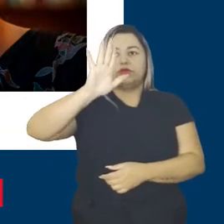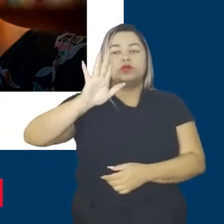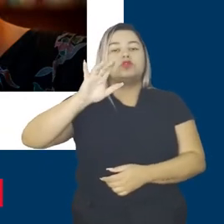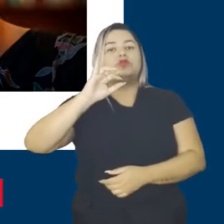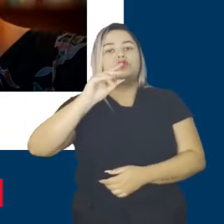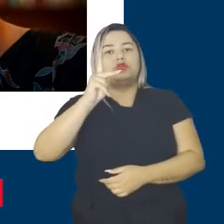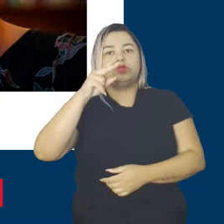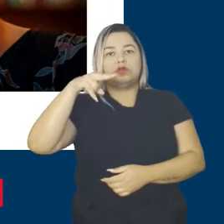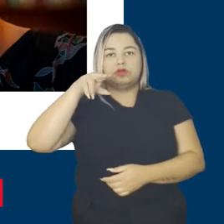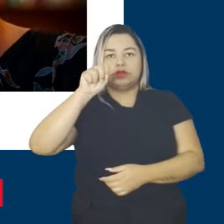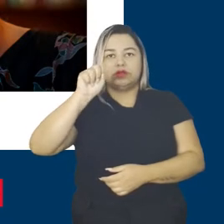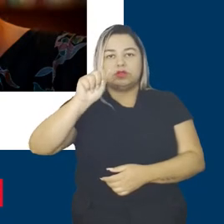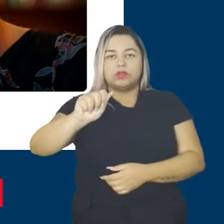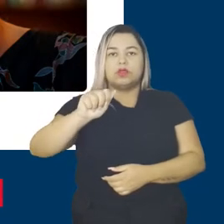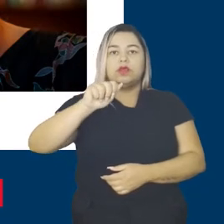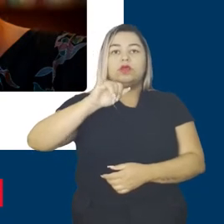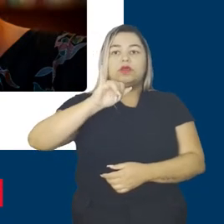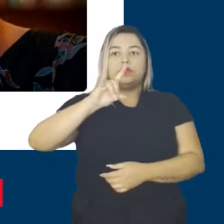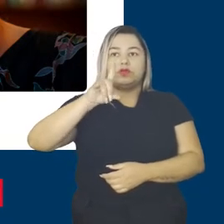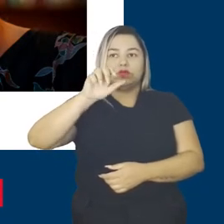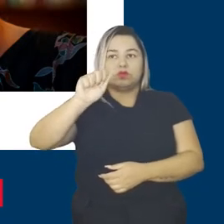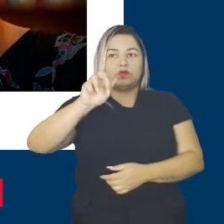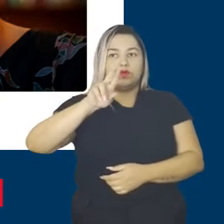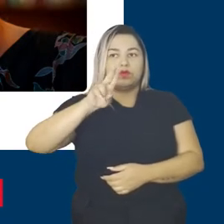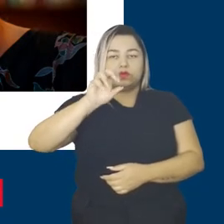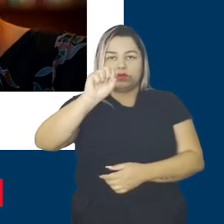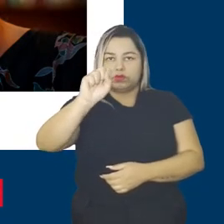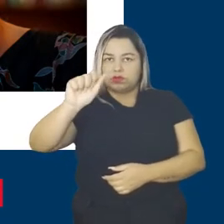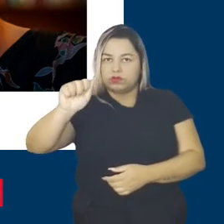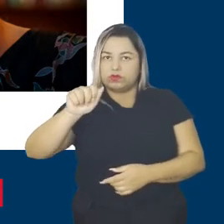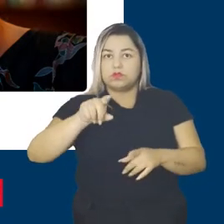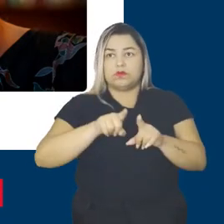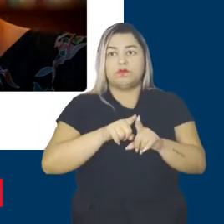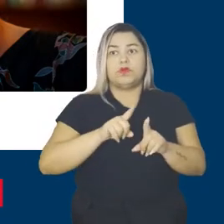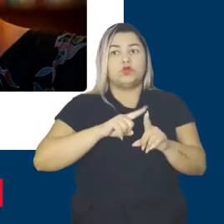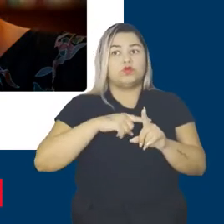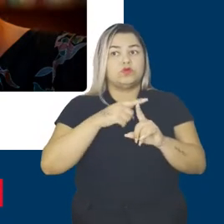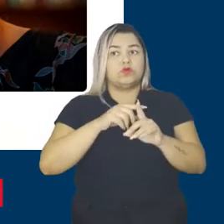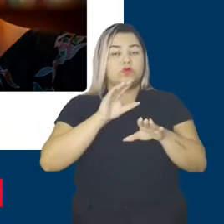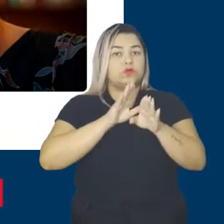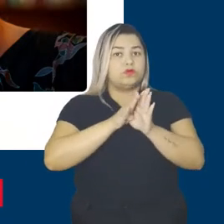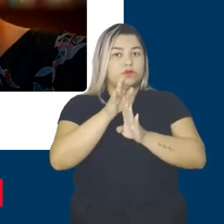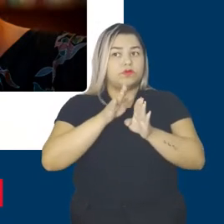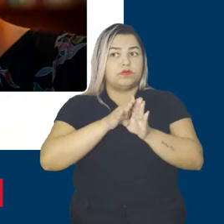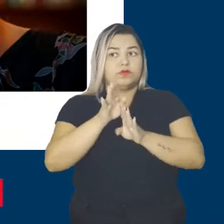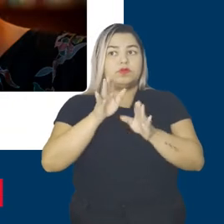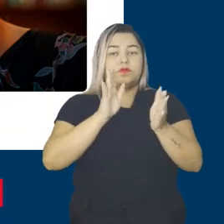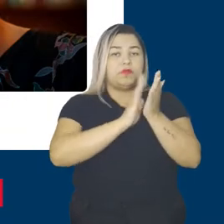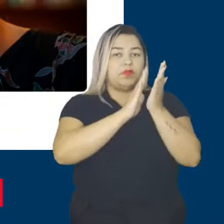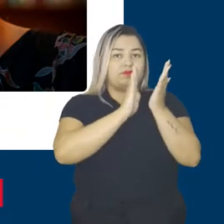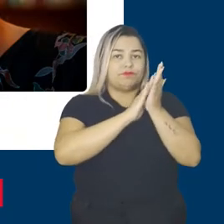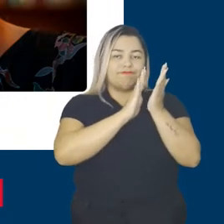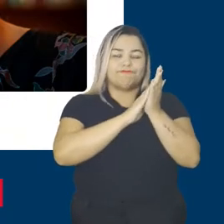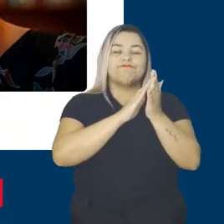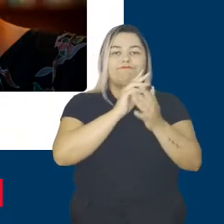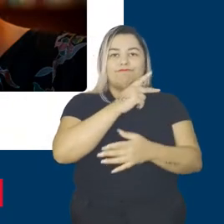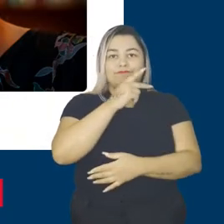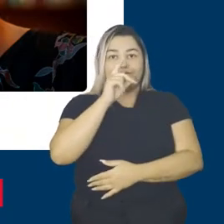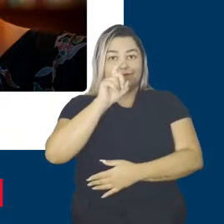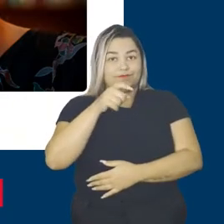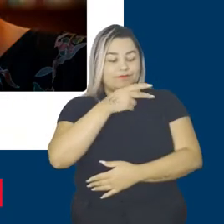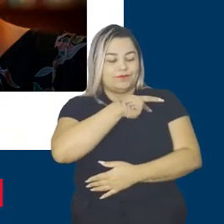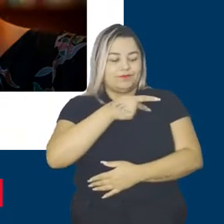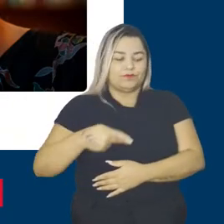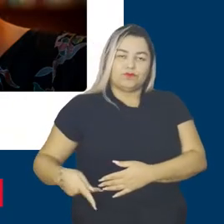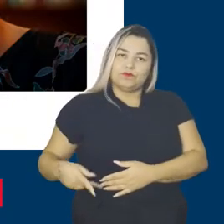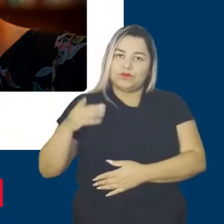Rússia. Dilma teve a indicação aprovada pela totalidade dos conselheiros da instituição. Parabéns, presidenta Dilma, que vai